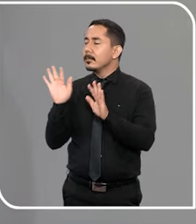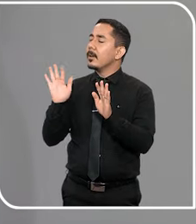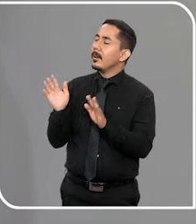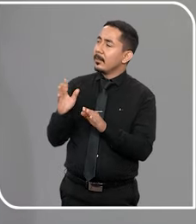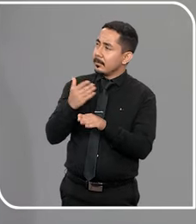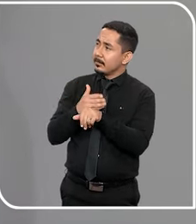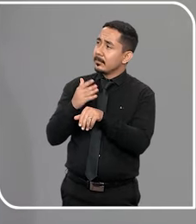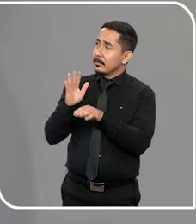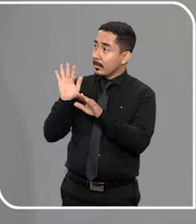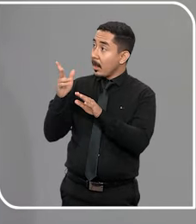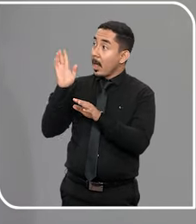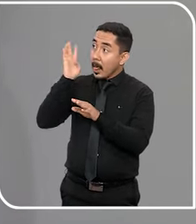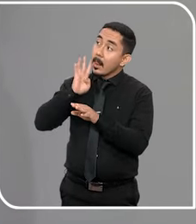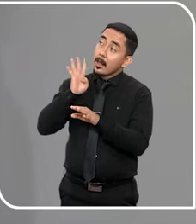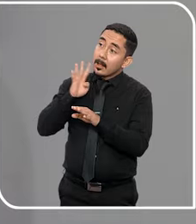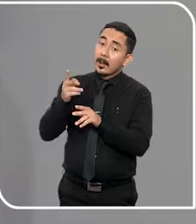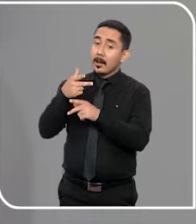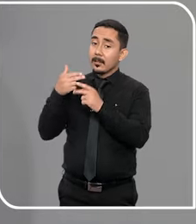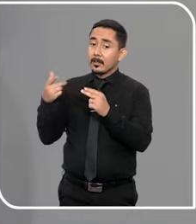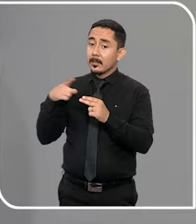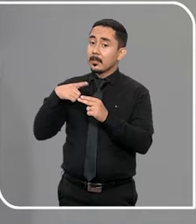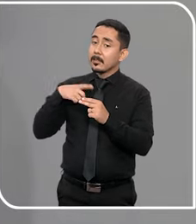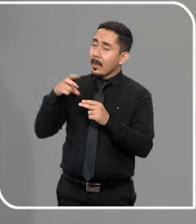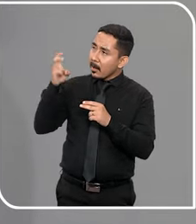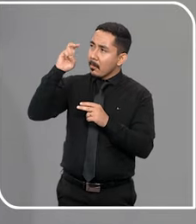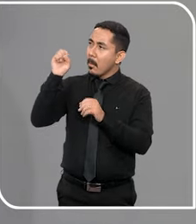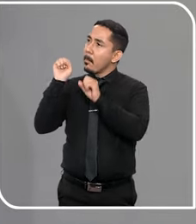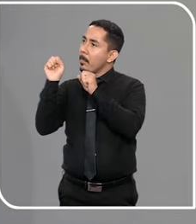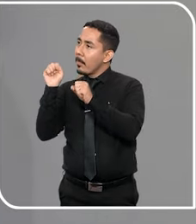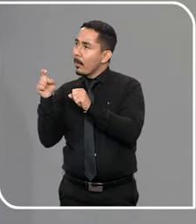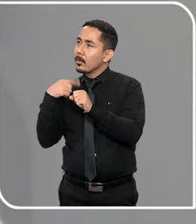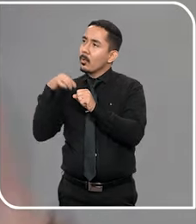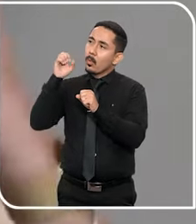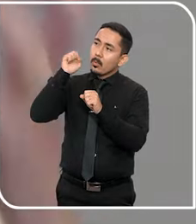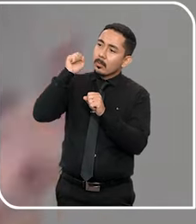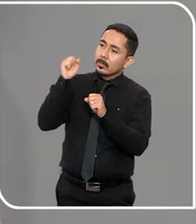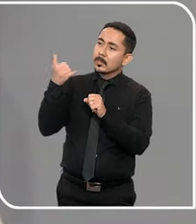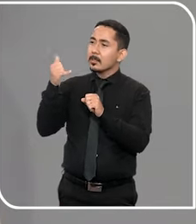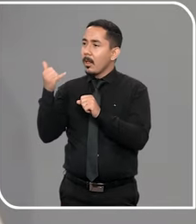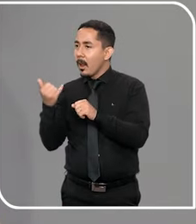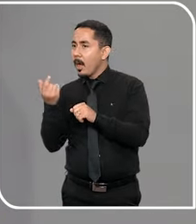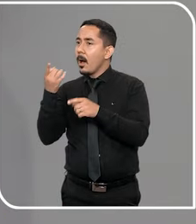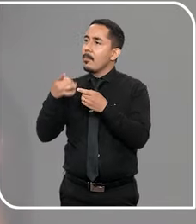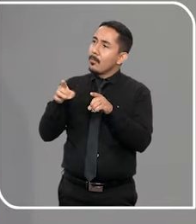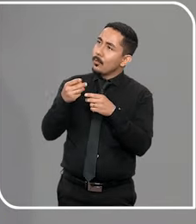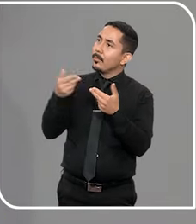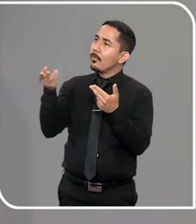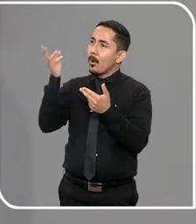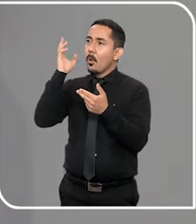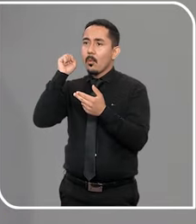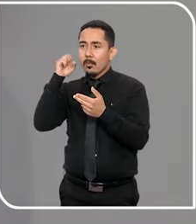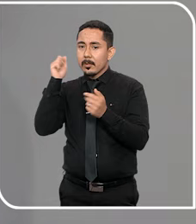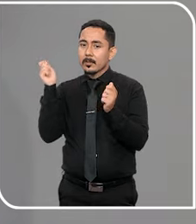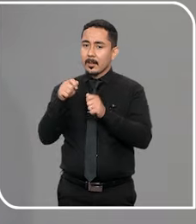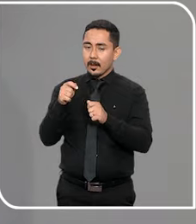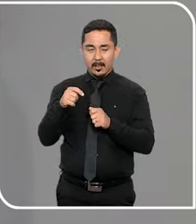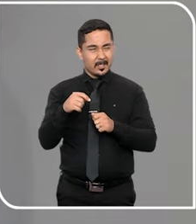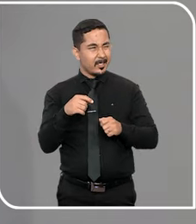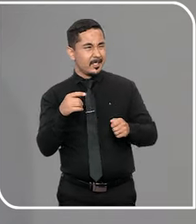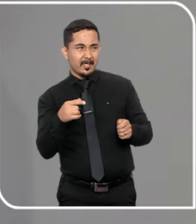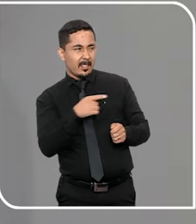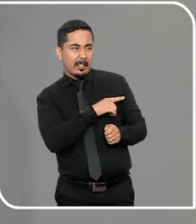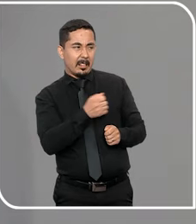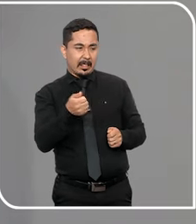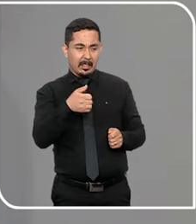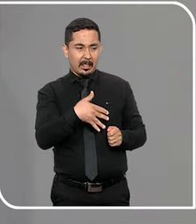tentando né falou não olha Legal tem Bluetooth eu consigo ouvir do celular música e ela não